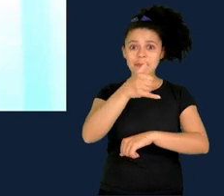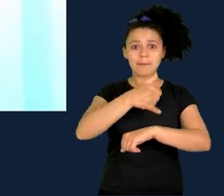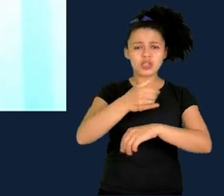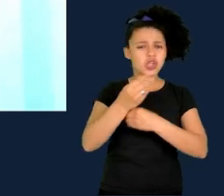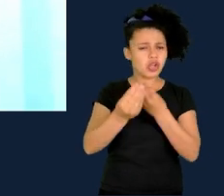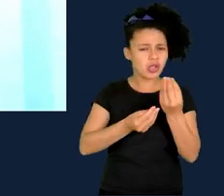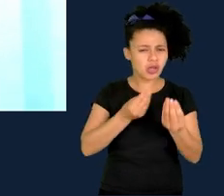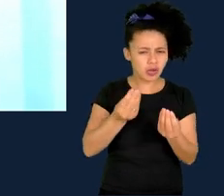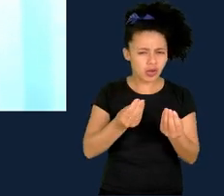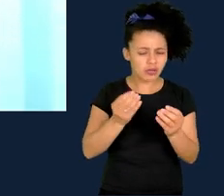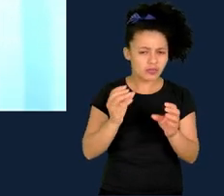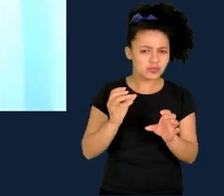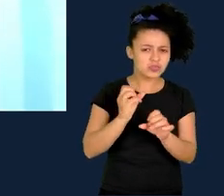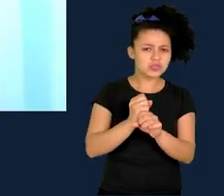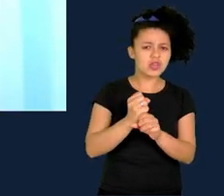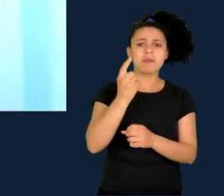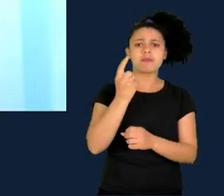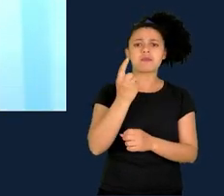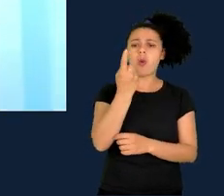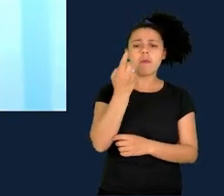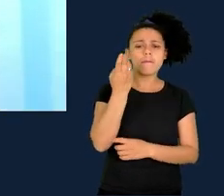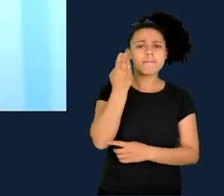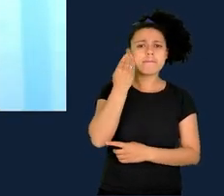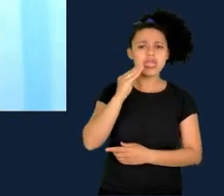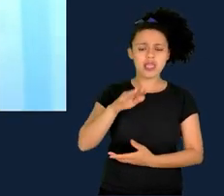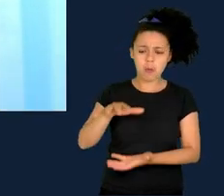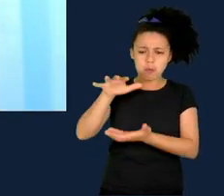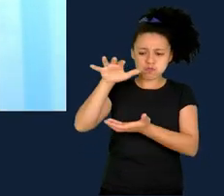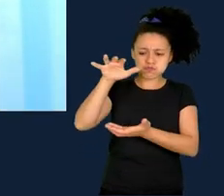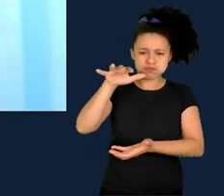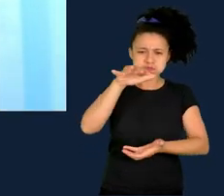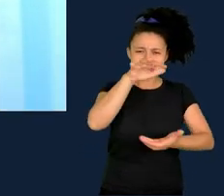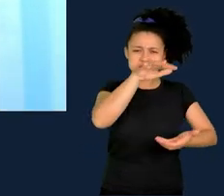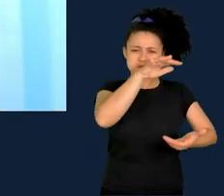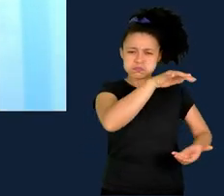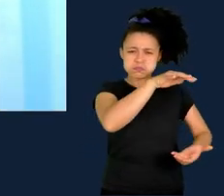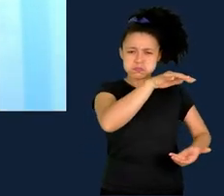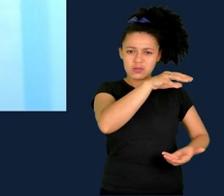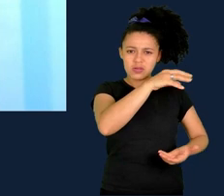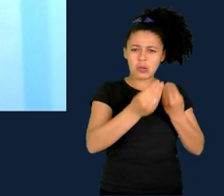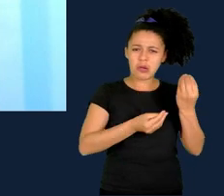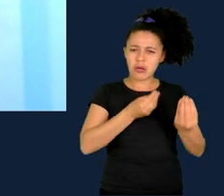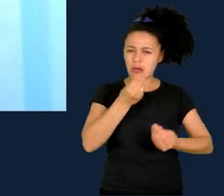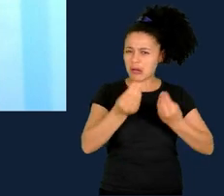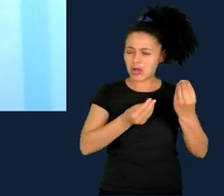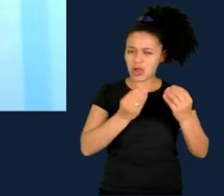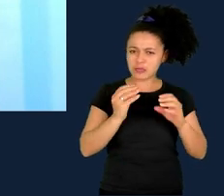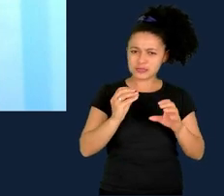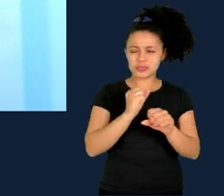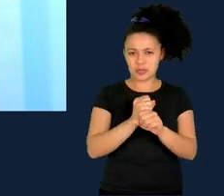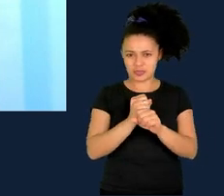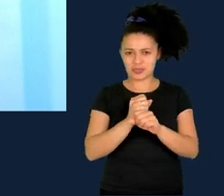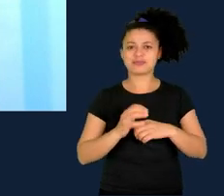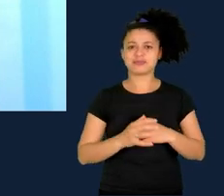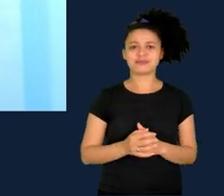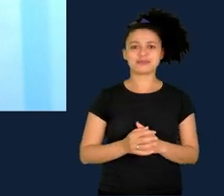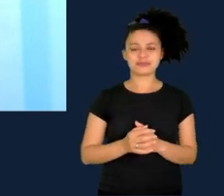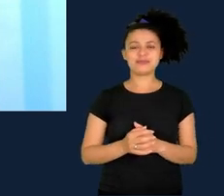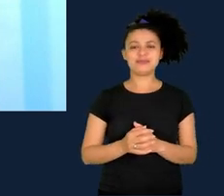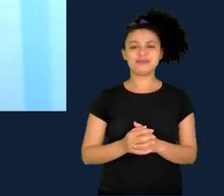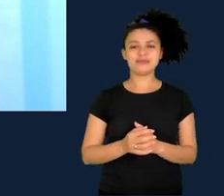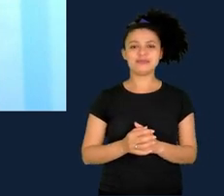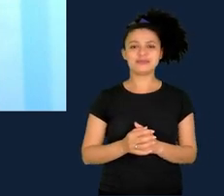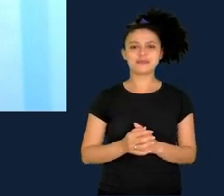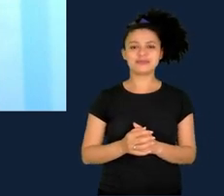seria um derramamento de petróleo ou de óleo, entende? 1 bilhão de galões de óleo.